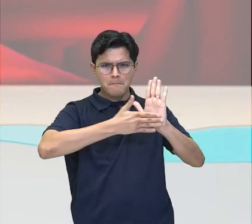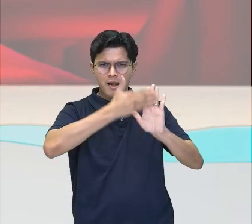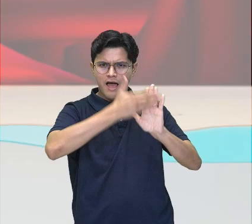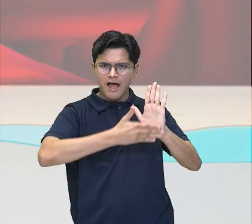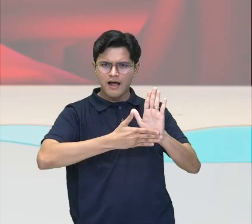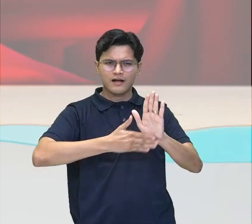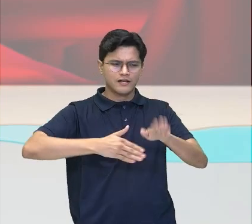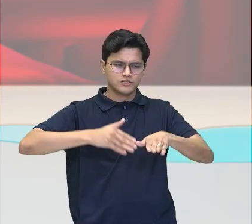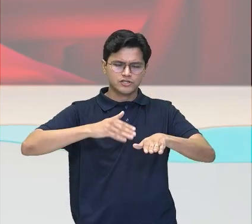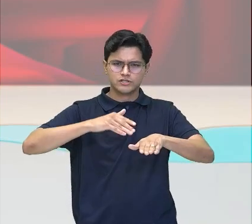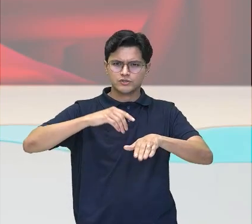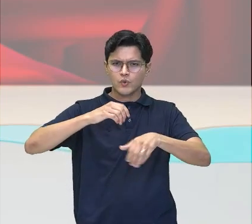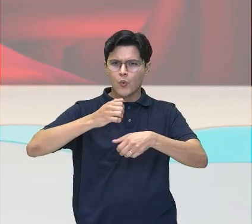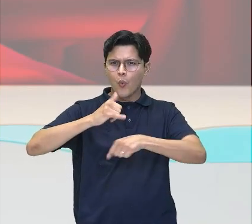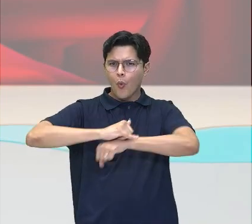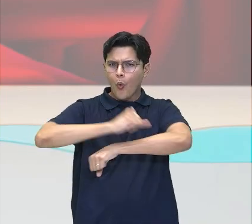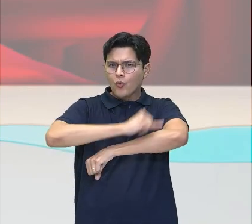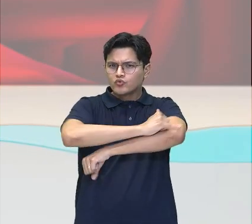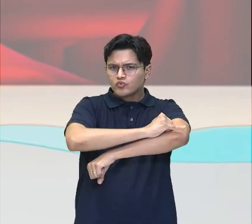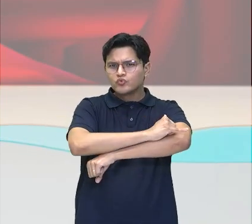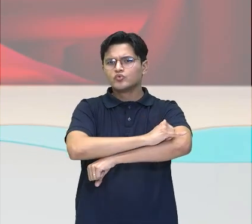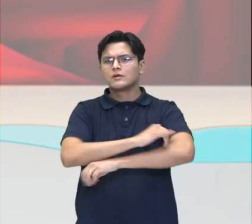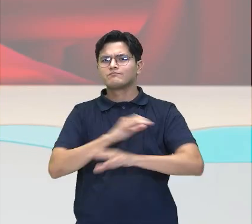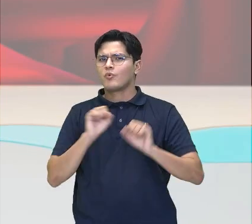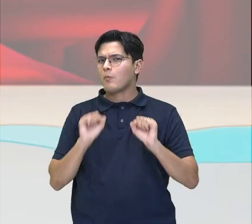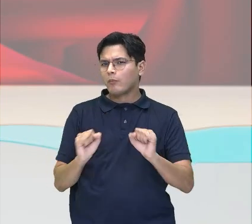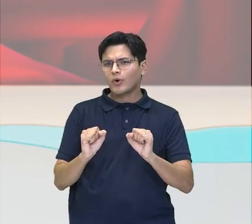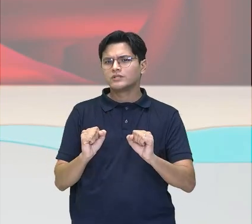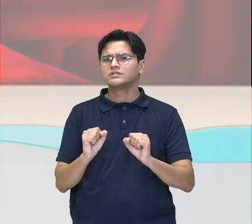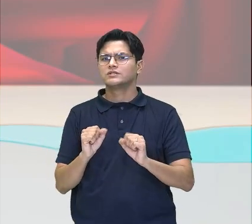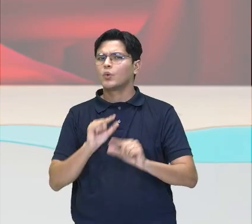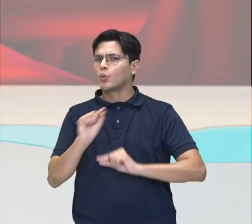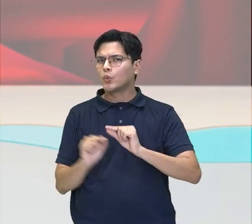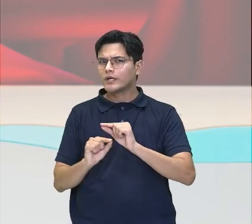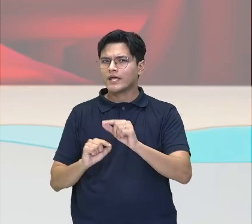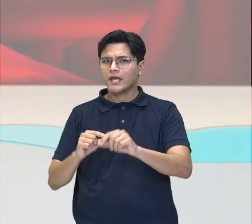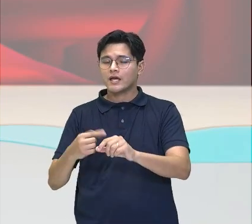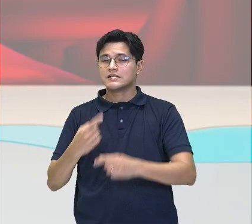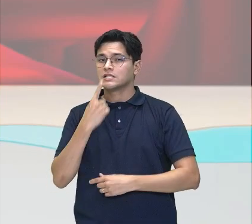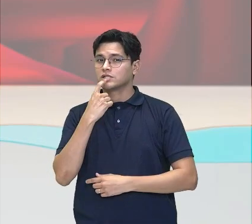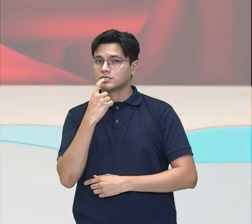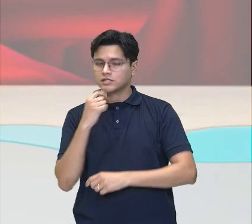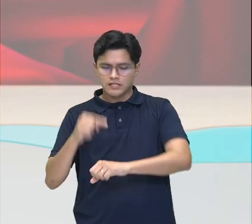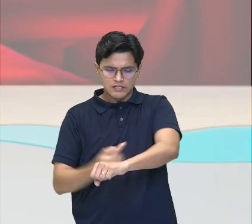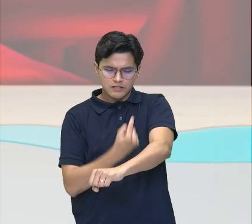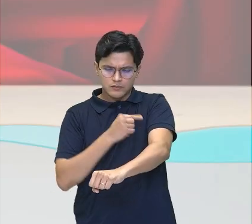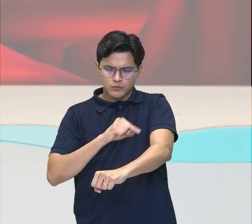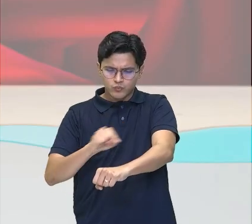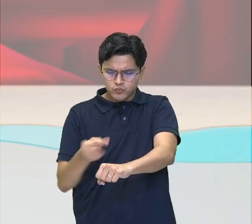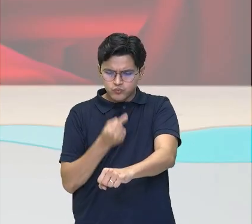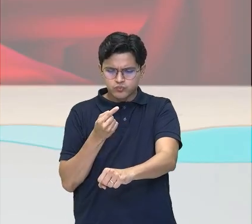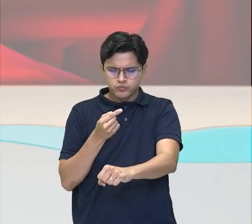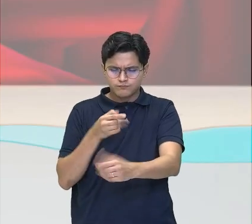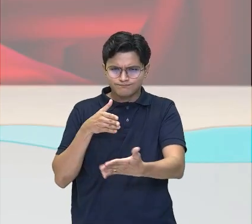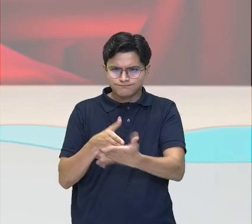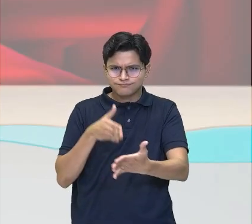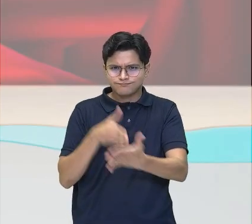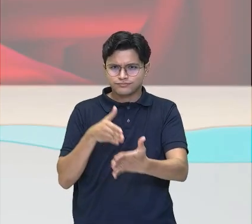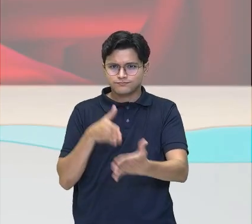à obstrução parcial ou total do fluxo sanguíneo que chega ao coração e ao cérebro. E